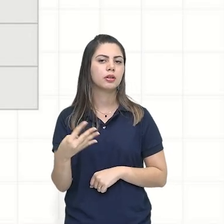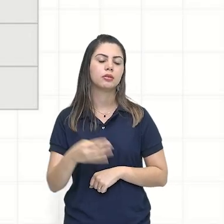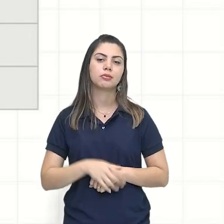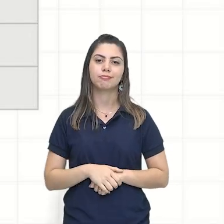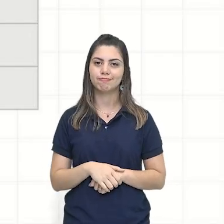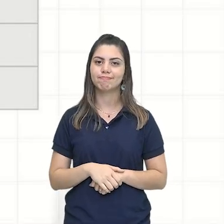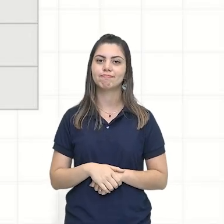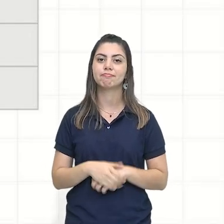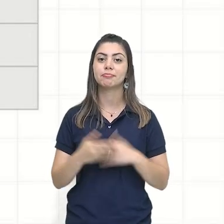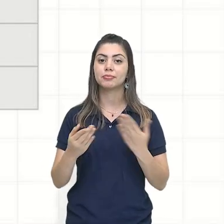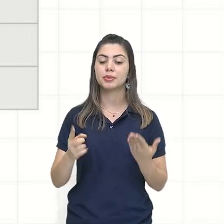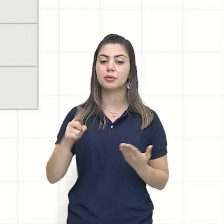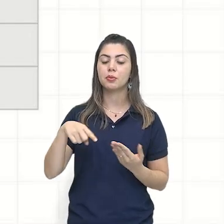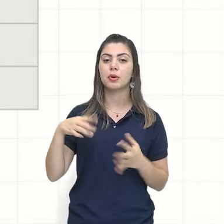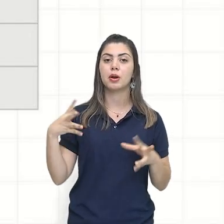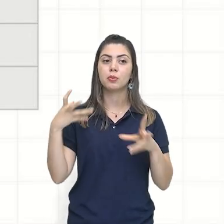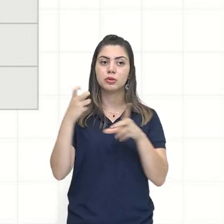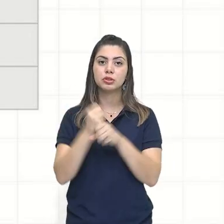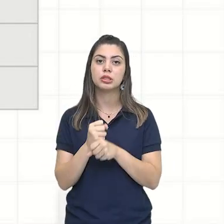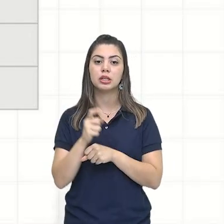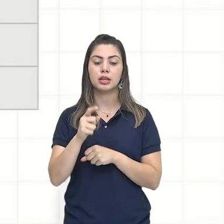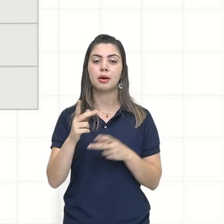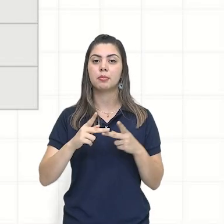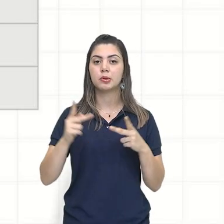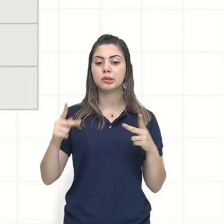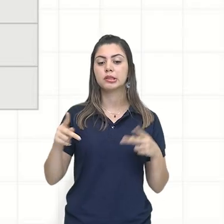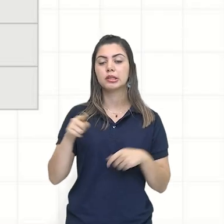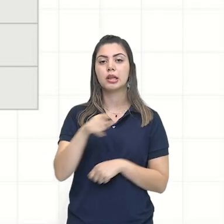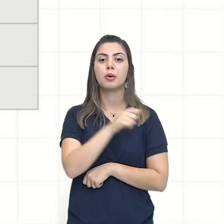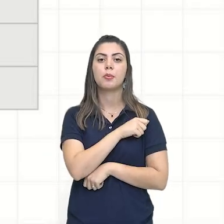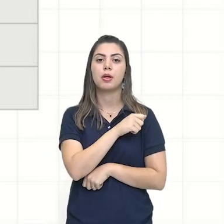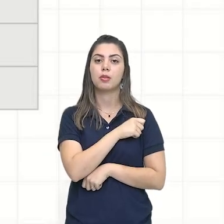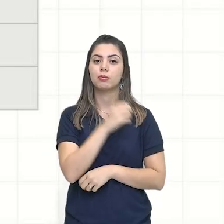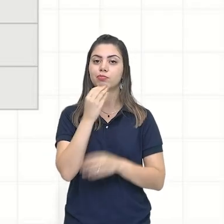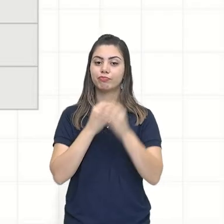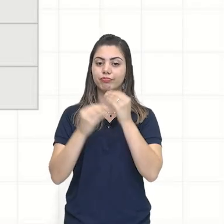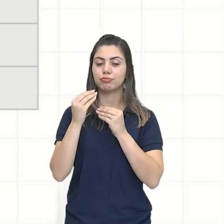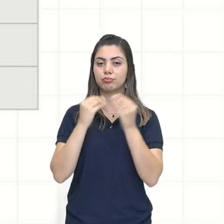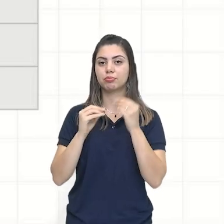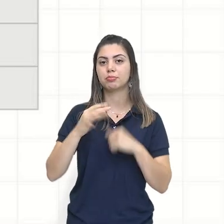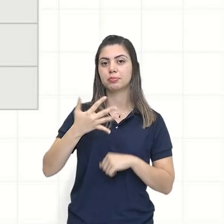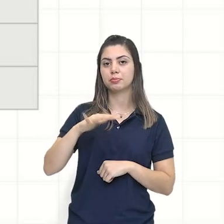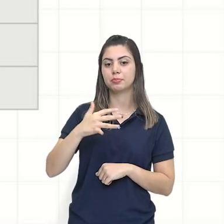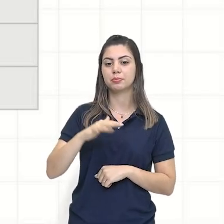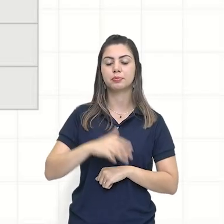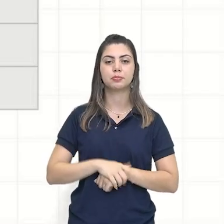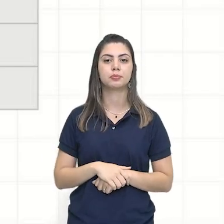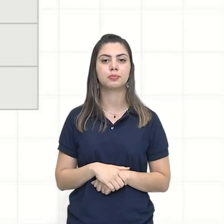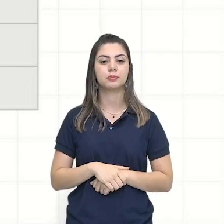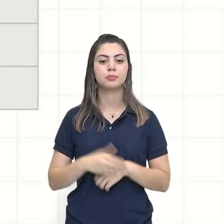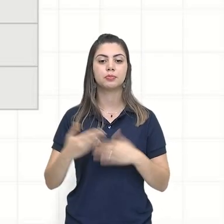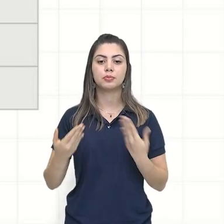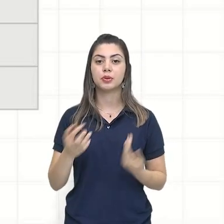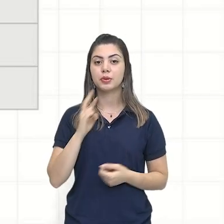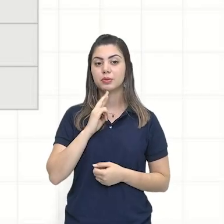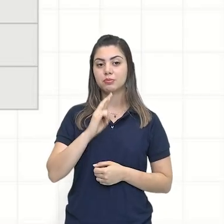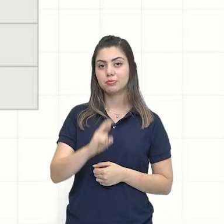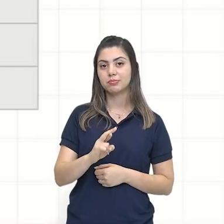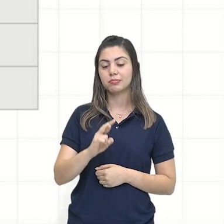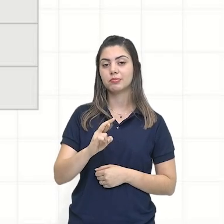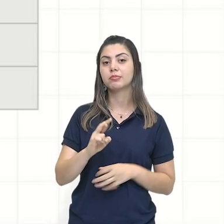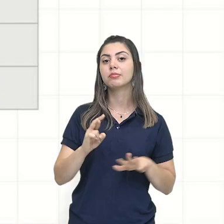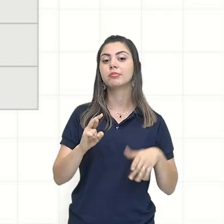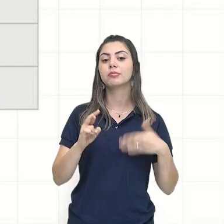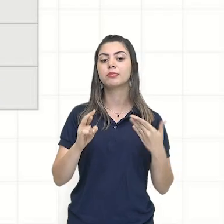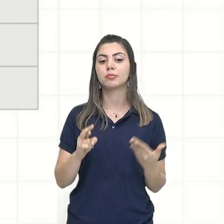quantidade de proteína que cada aluno consome em média. Ou seja, respondendo à pergunta número 3 aqui, temos o